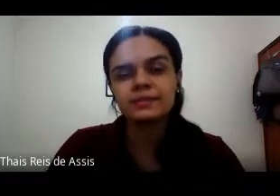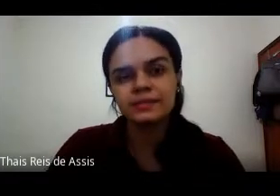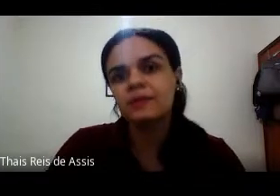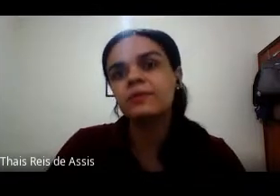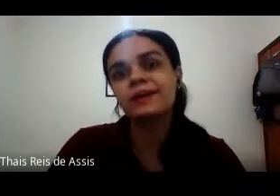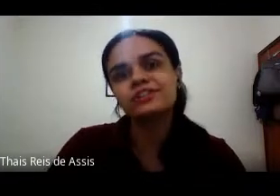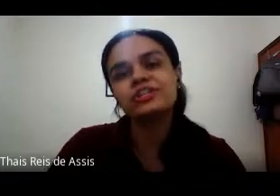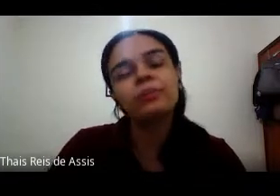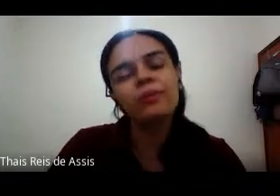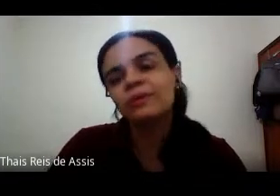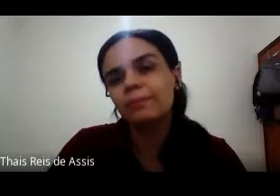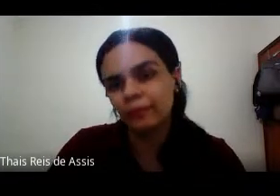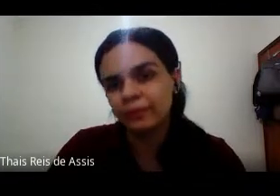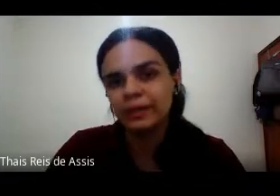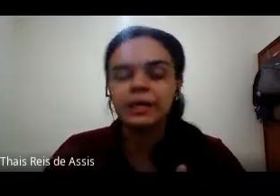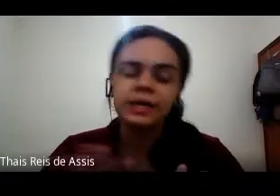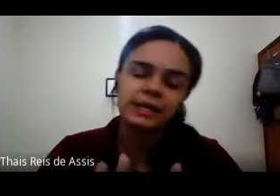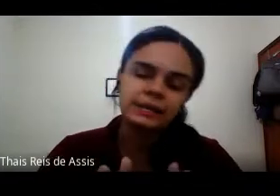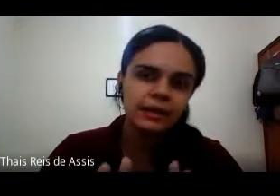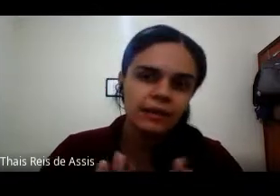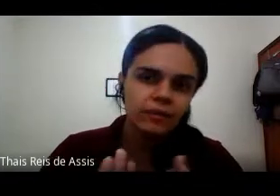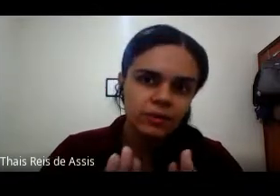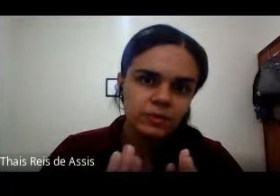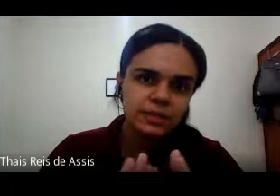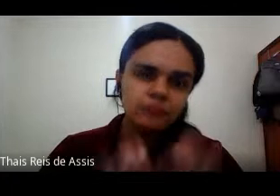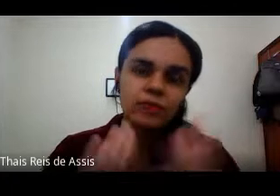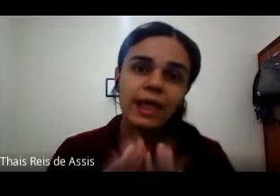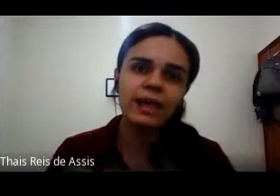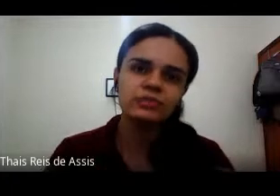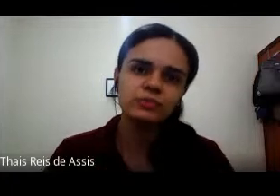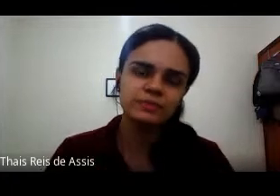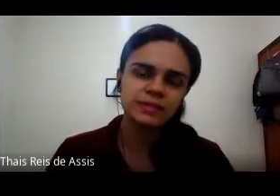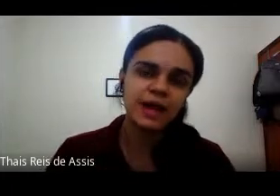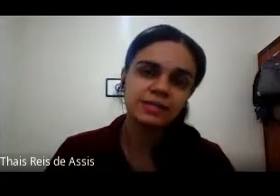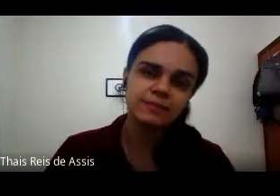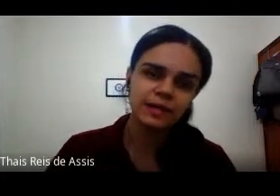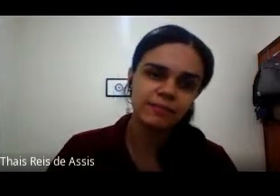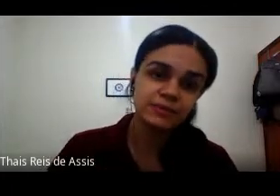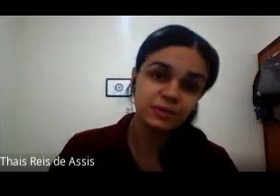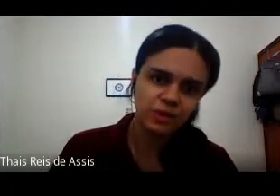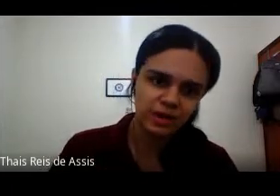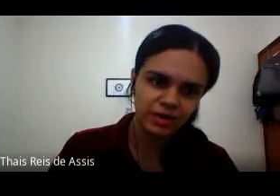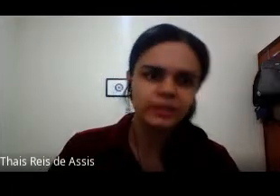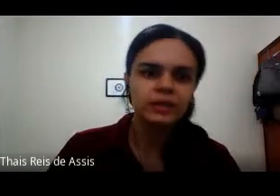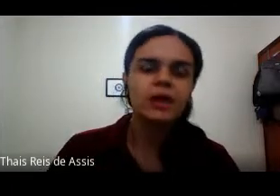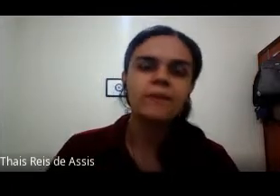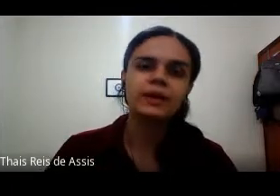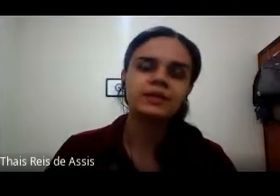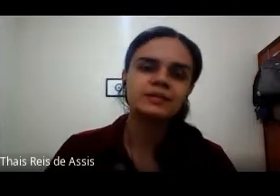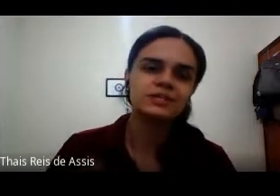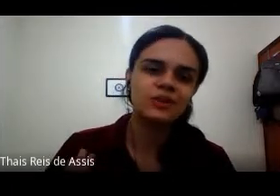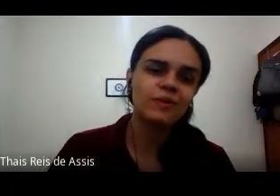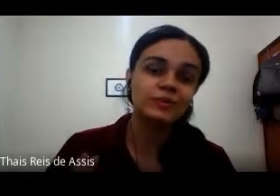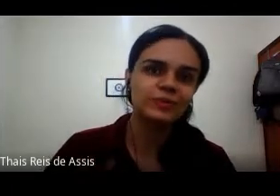a decisão e agir por conta própria. Que ele tenha uma noção de um leque de possibilidades para que ele possa escolher, não para